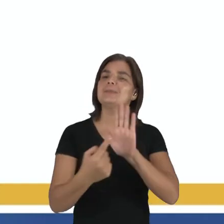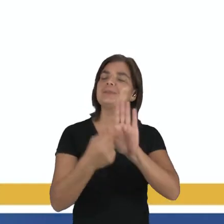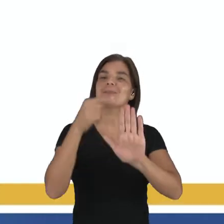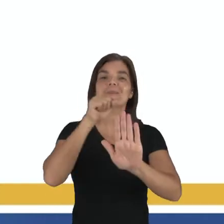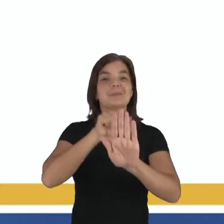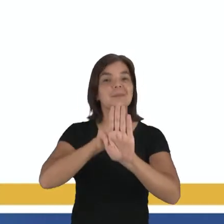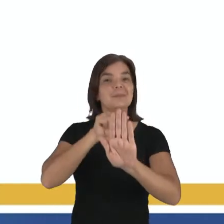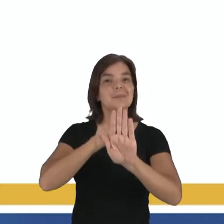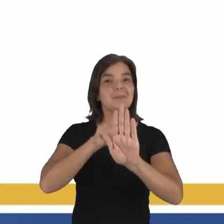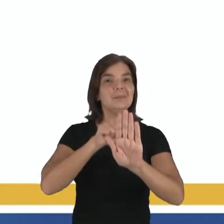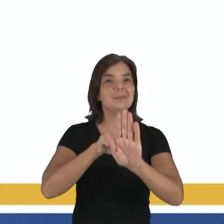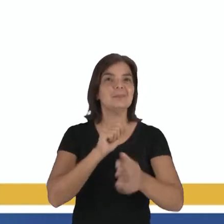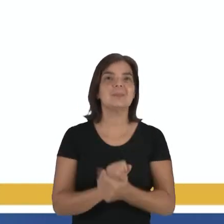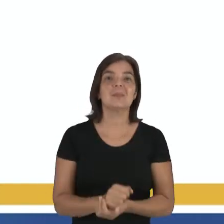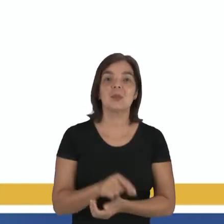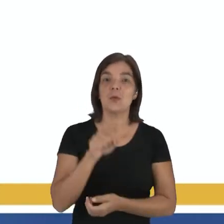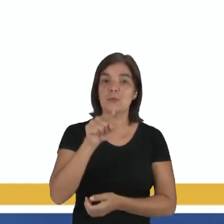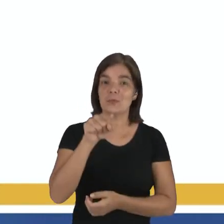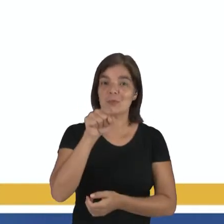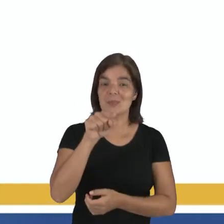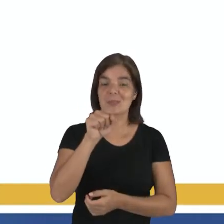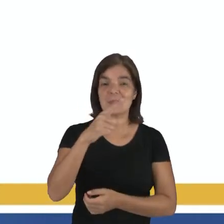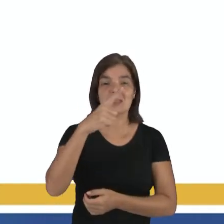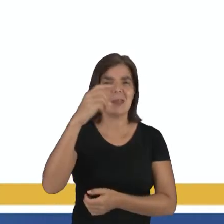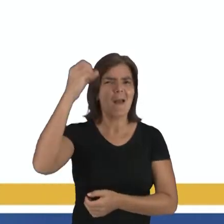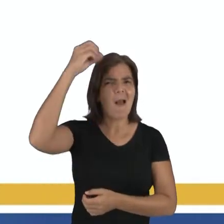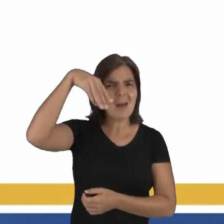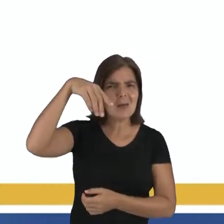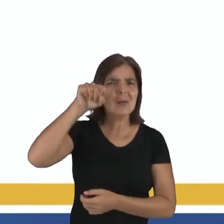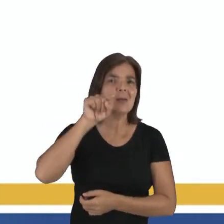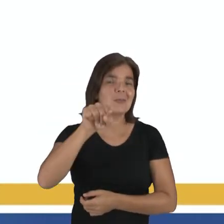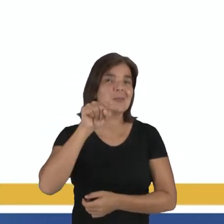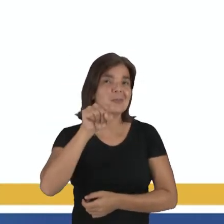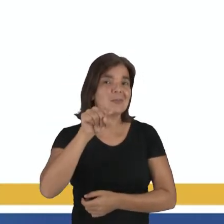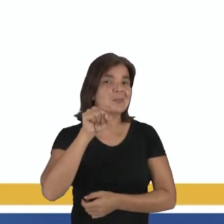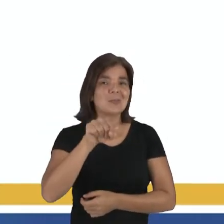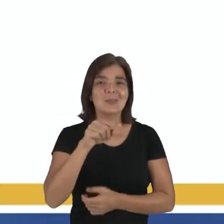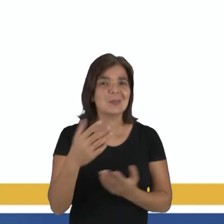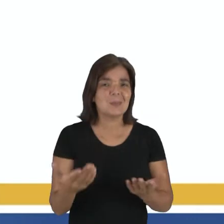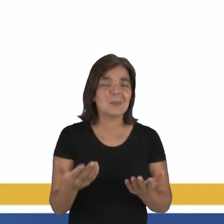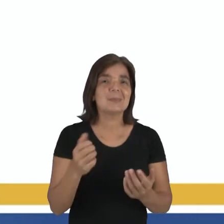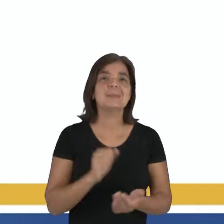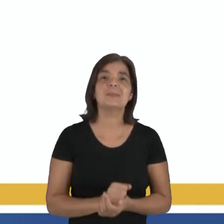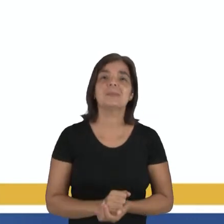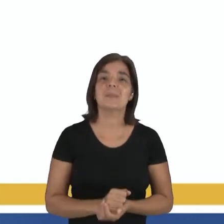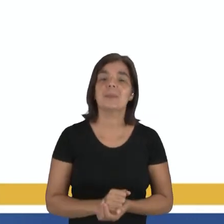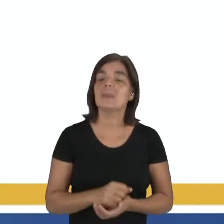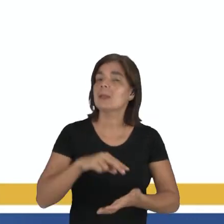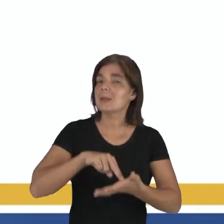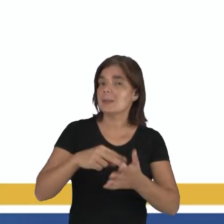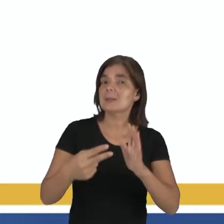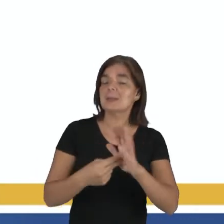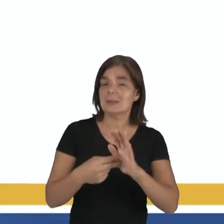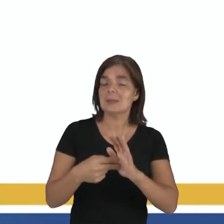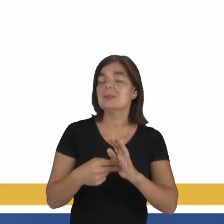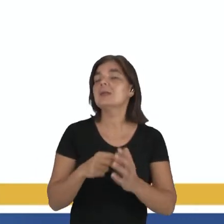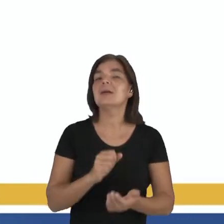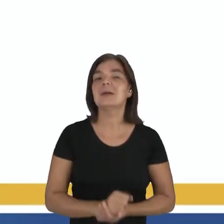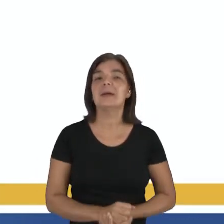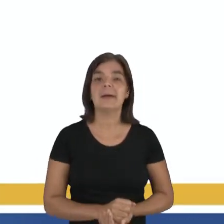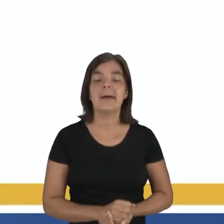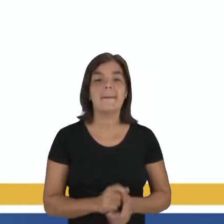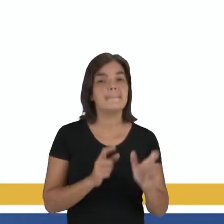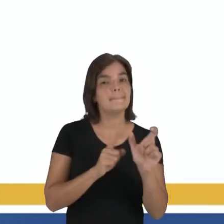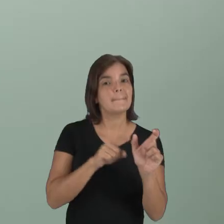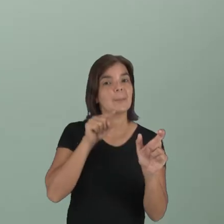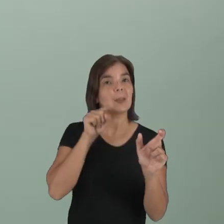é metáfora. Você é luz. Você está sendo, você, no caso da letra dessa canção,